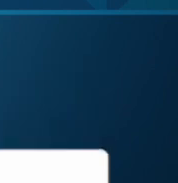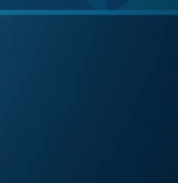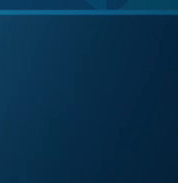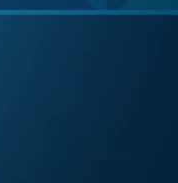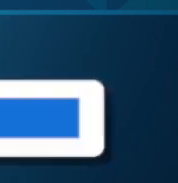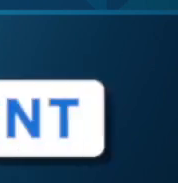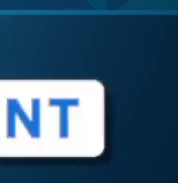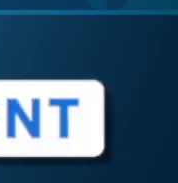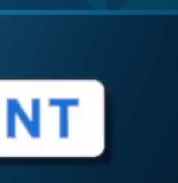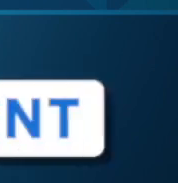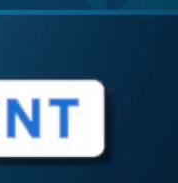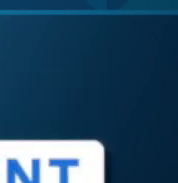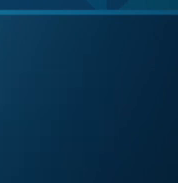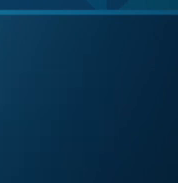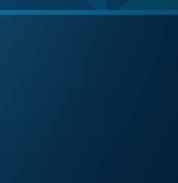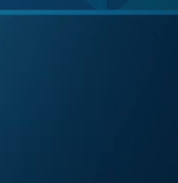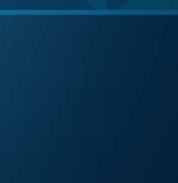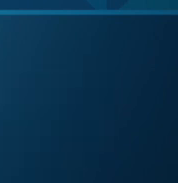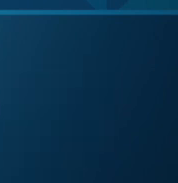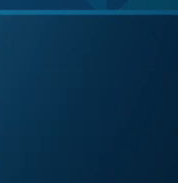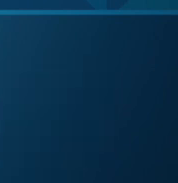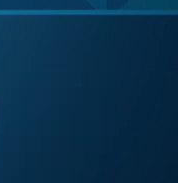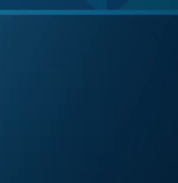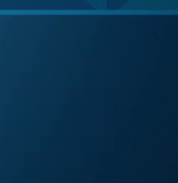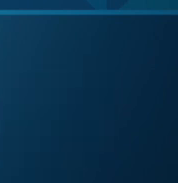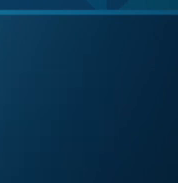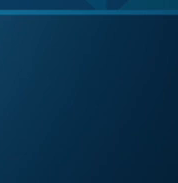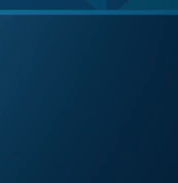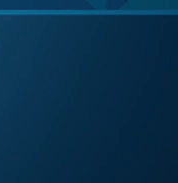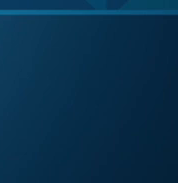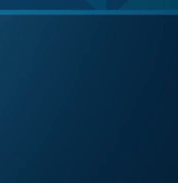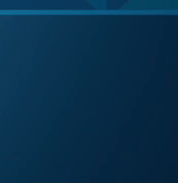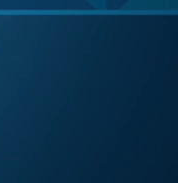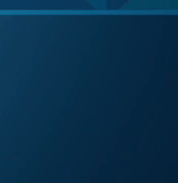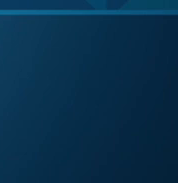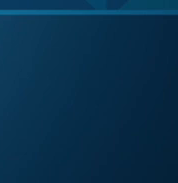notificação. Fo comentário no fahetutan ba media social siraseluk.